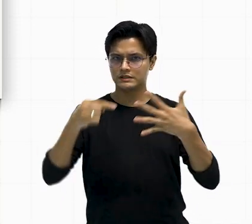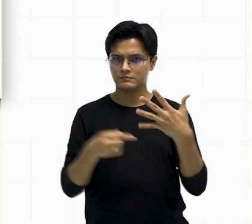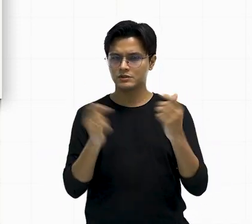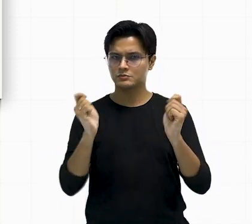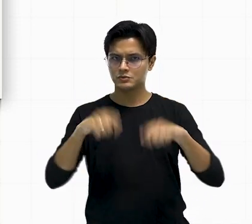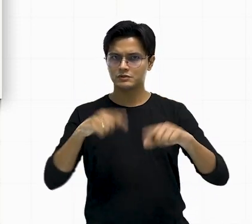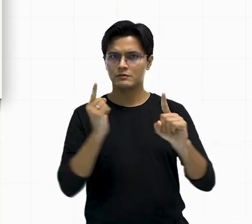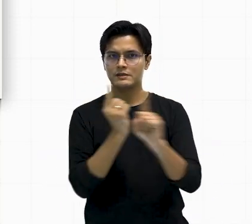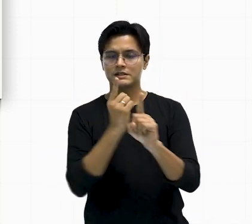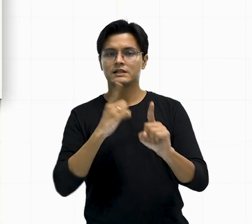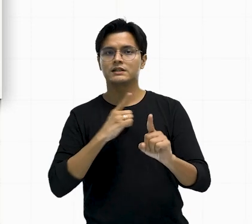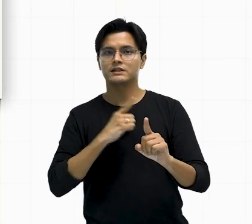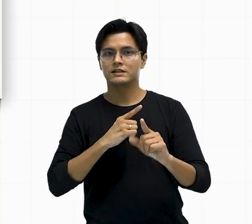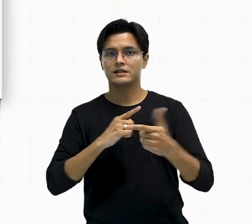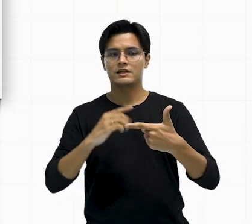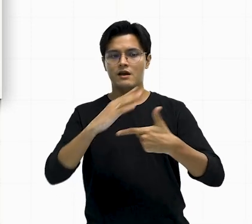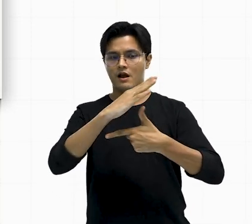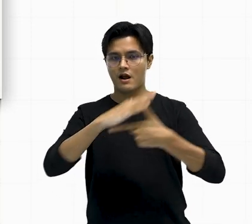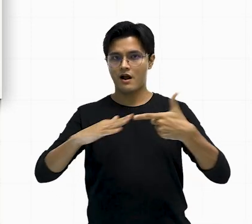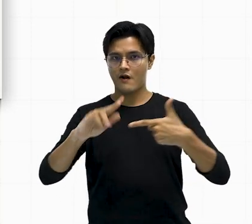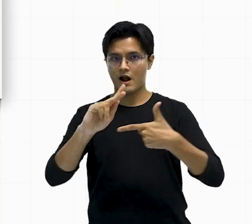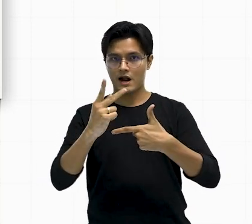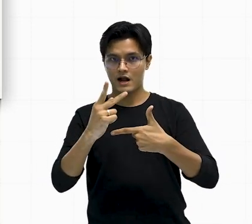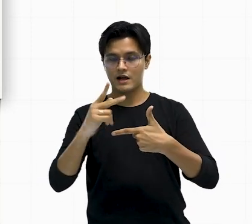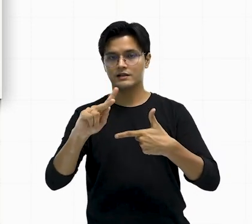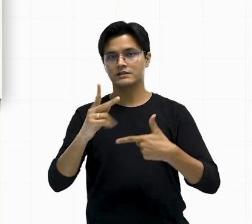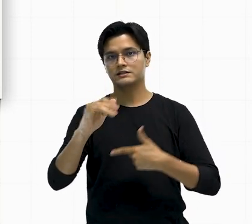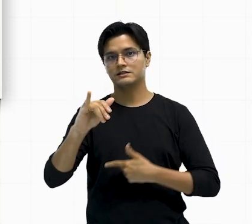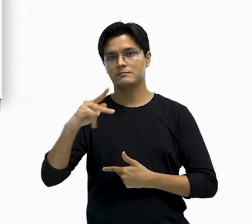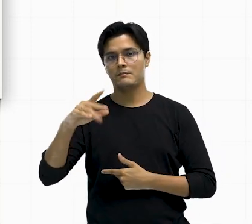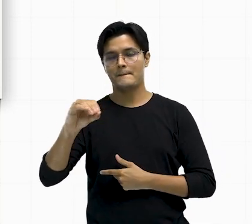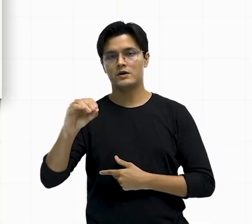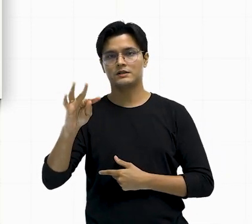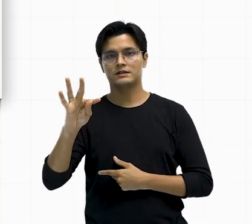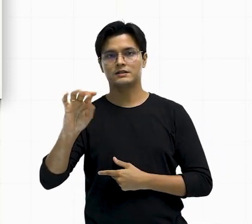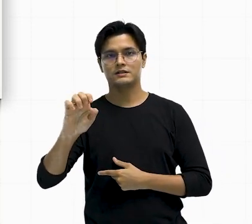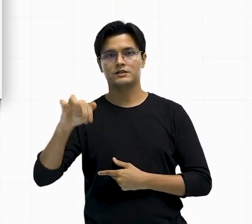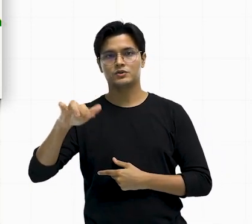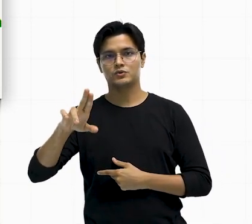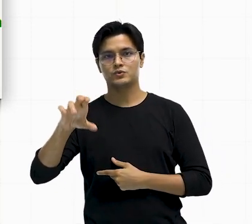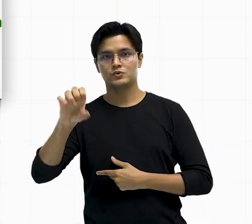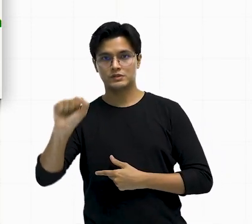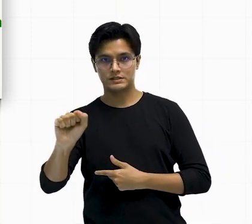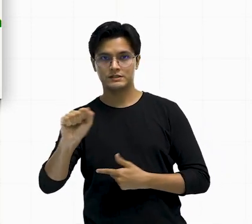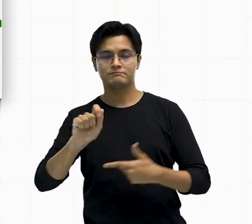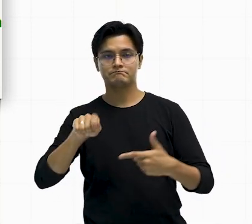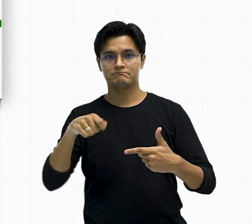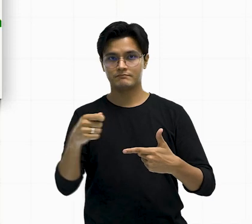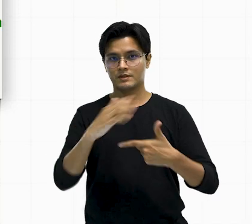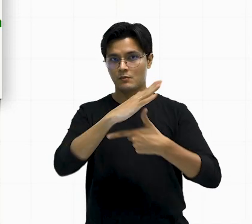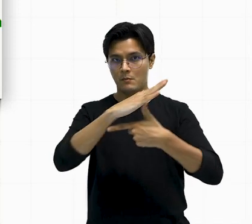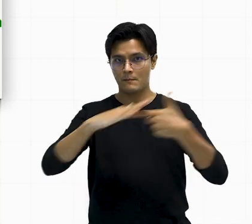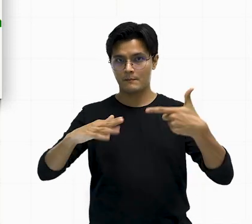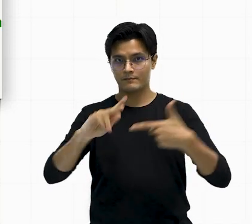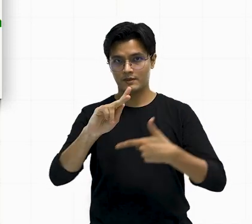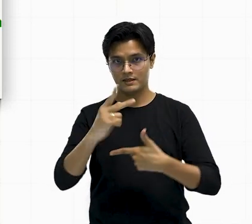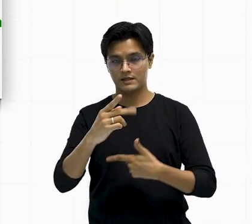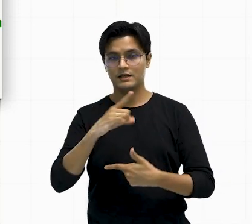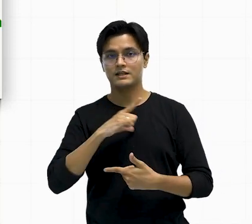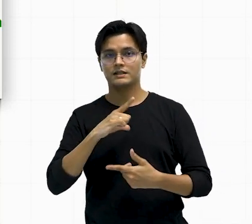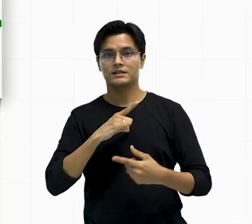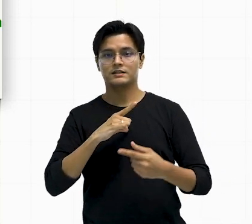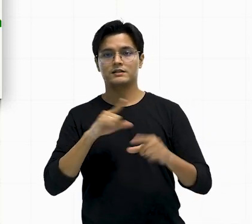a hipotenusa. Deixa eu desenhar aqui um pouquinho maior para ti. Então nós temos aqui esse triângulo retângulo,